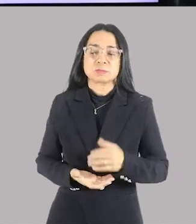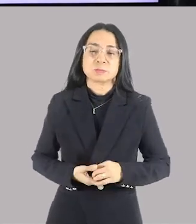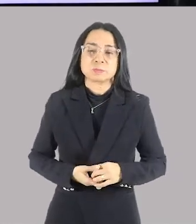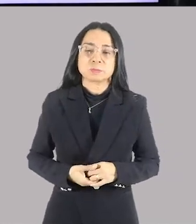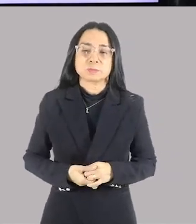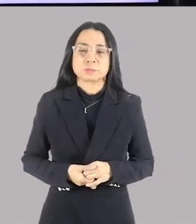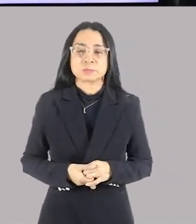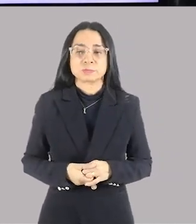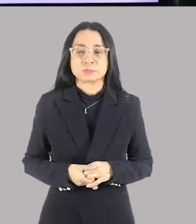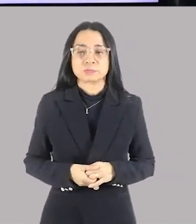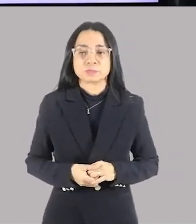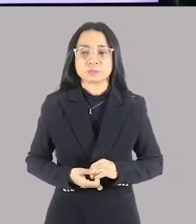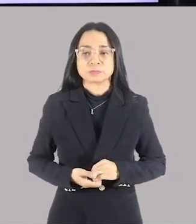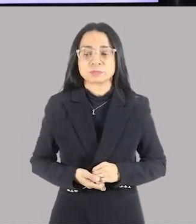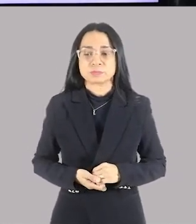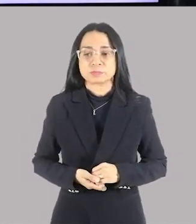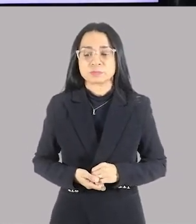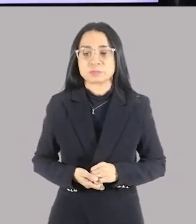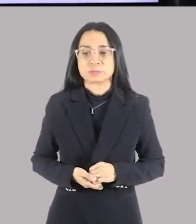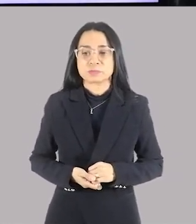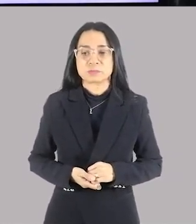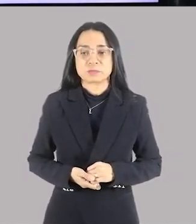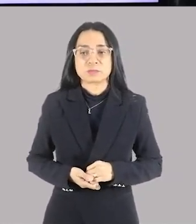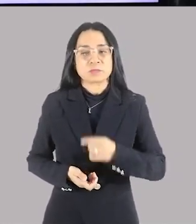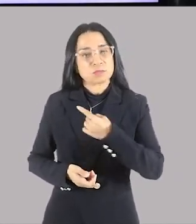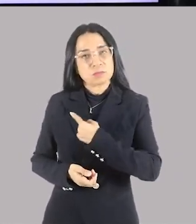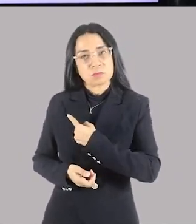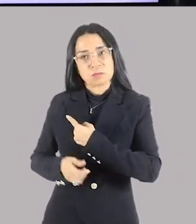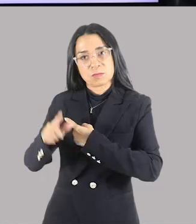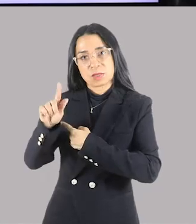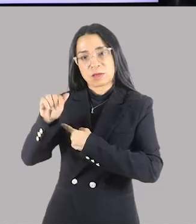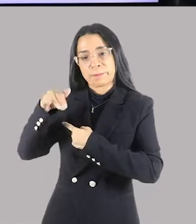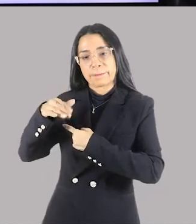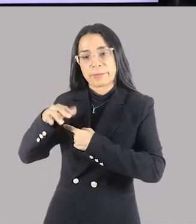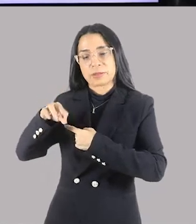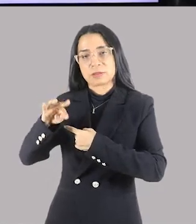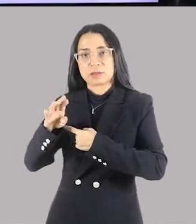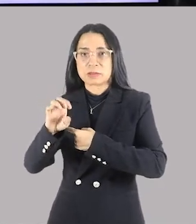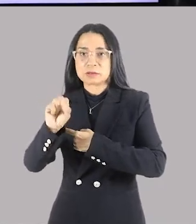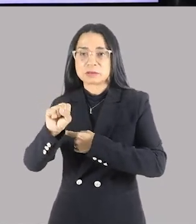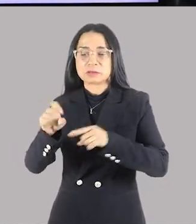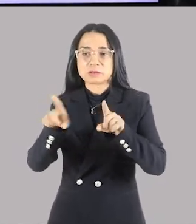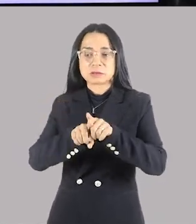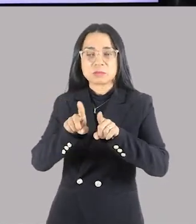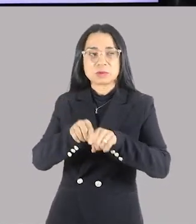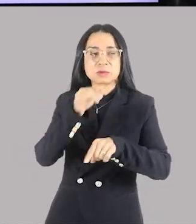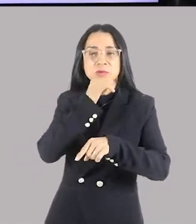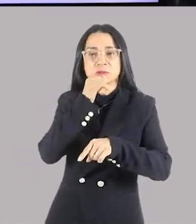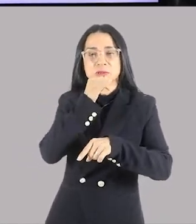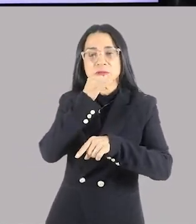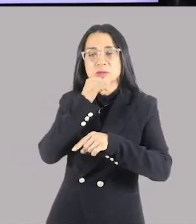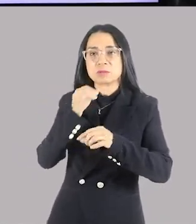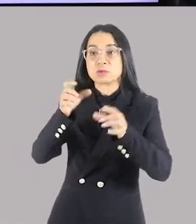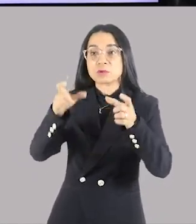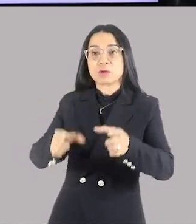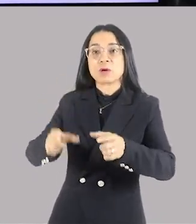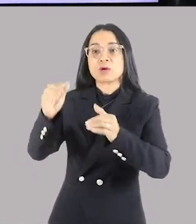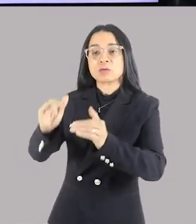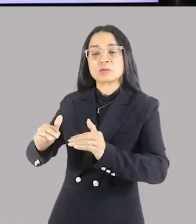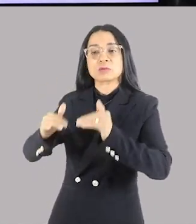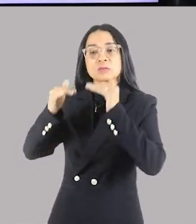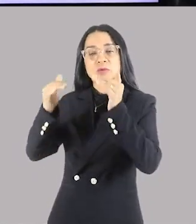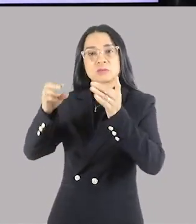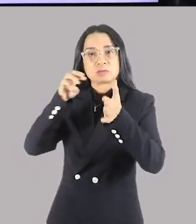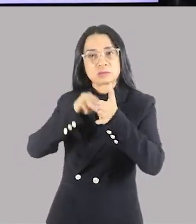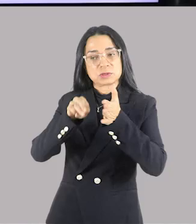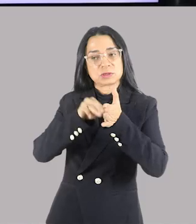prefeitura, perfeito? Lembre-se disso. Gabinetes também são exemplos de órgãos superiores. Por exemplo, uma